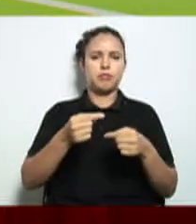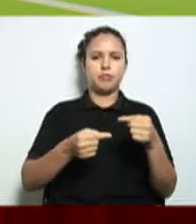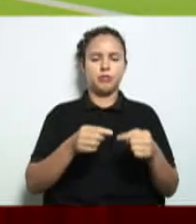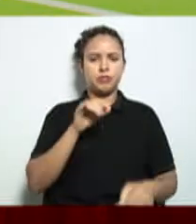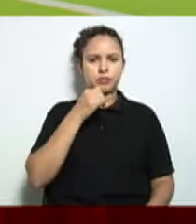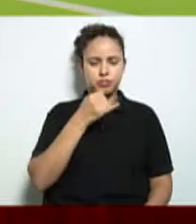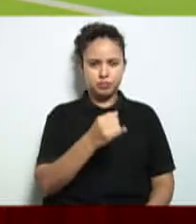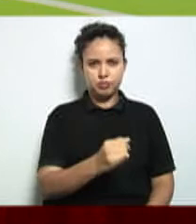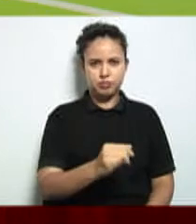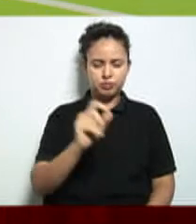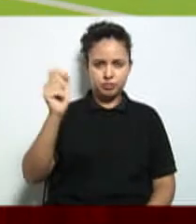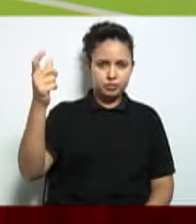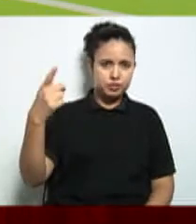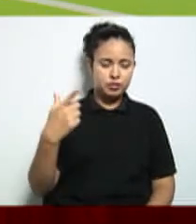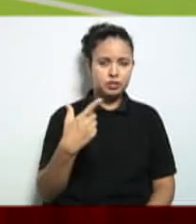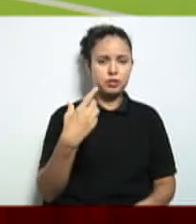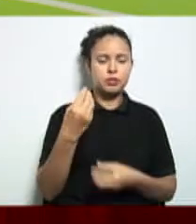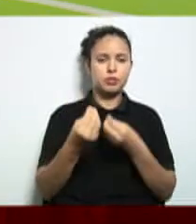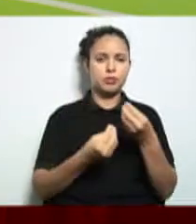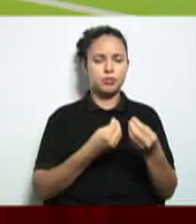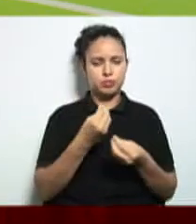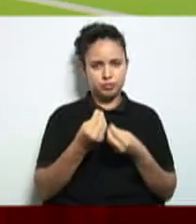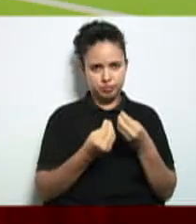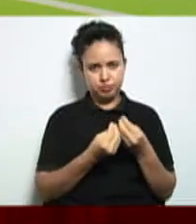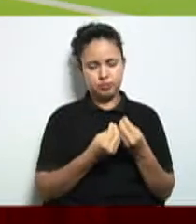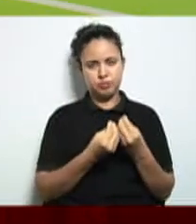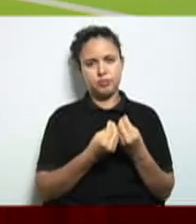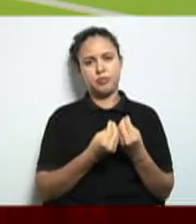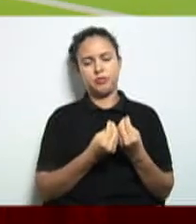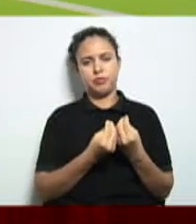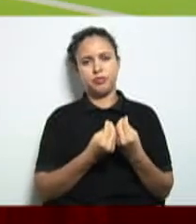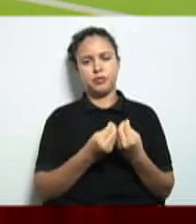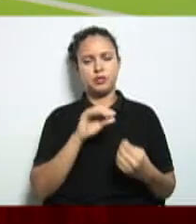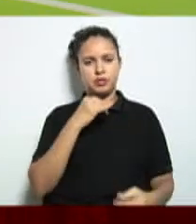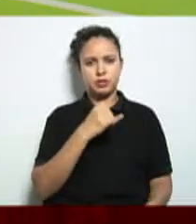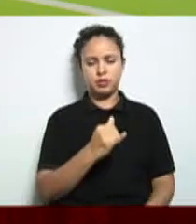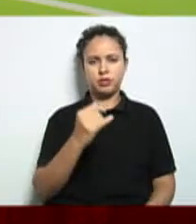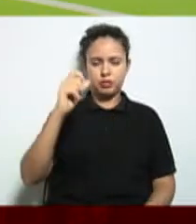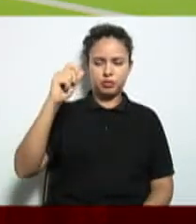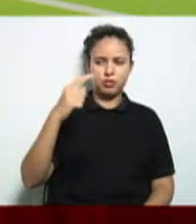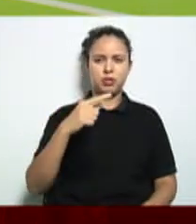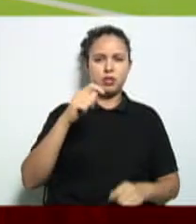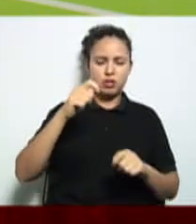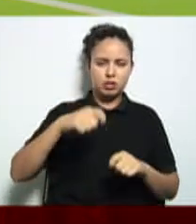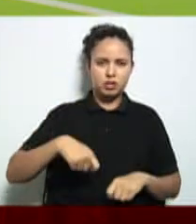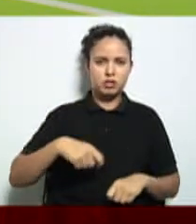solucionar os problemas, se a energia solar seria um caminho para